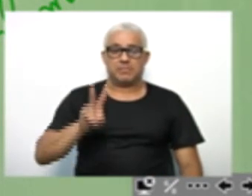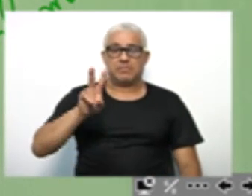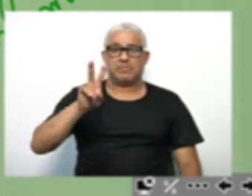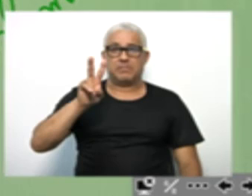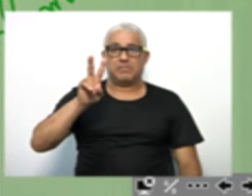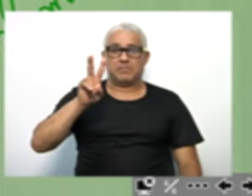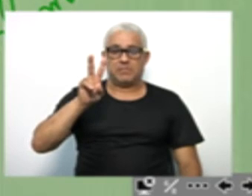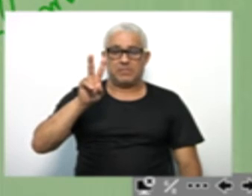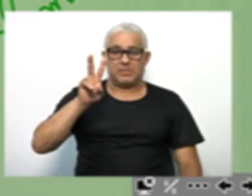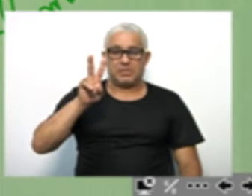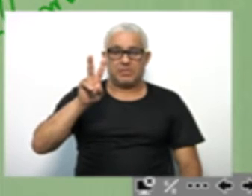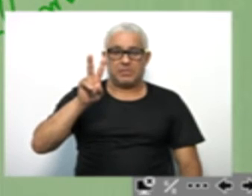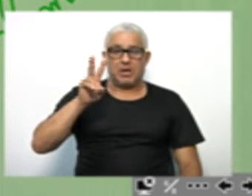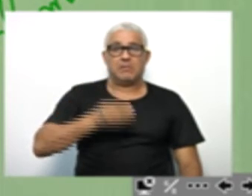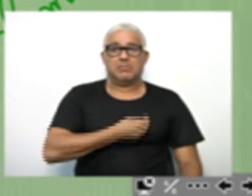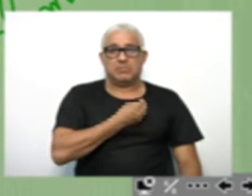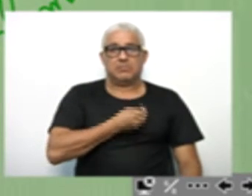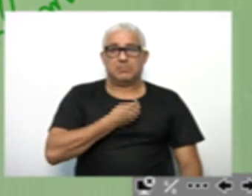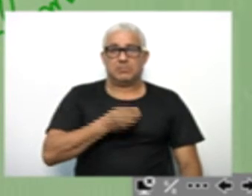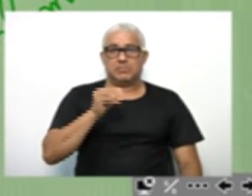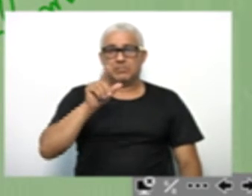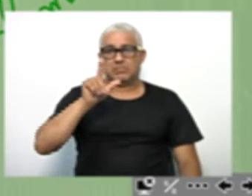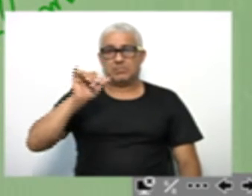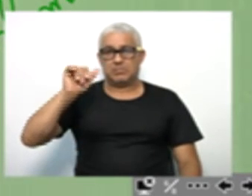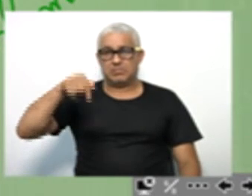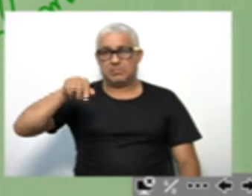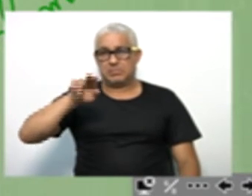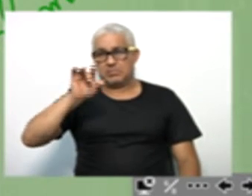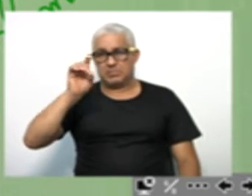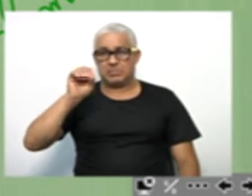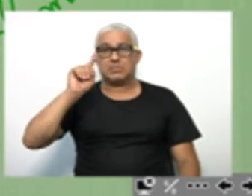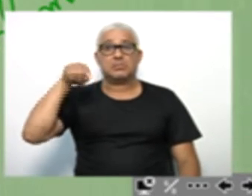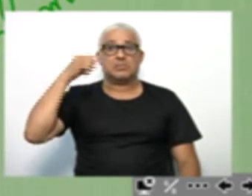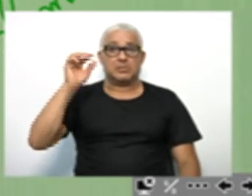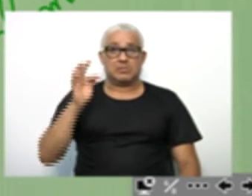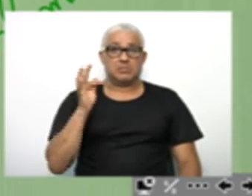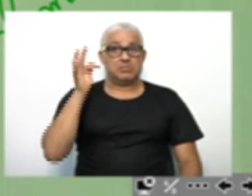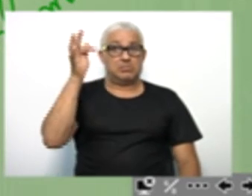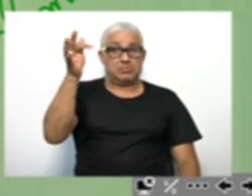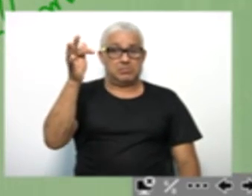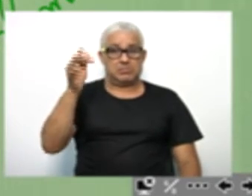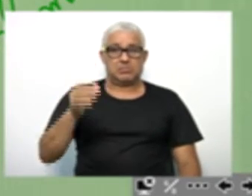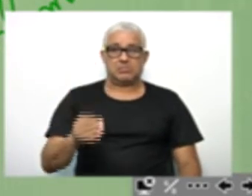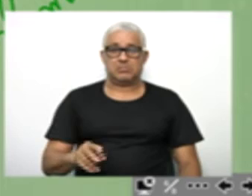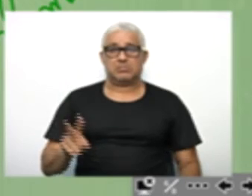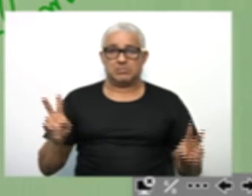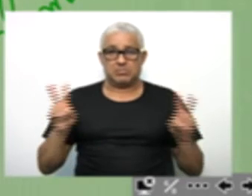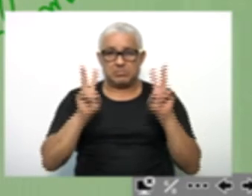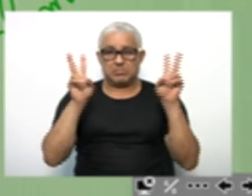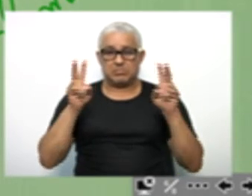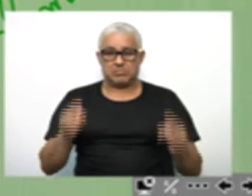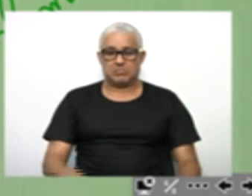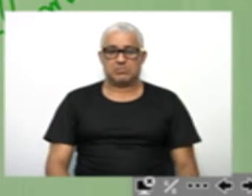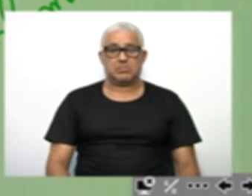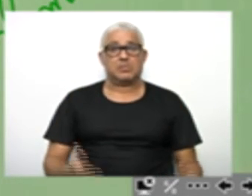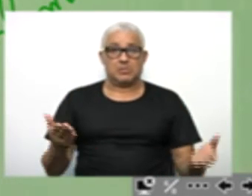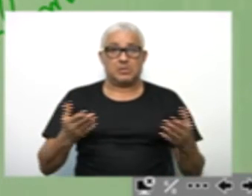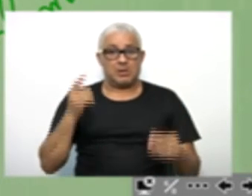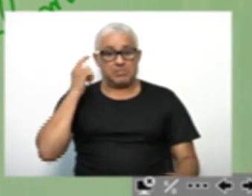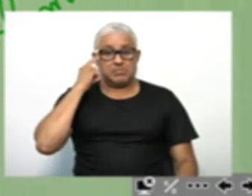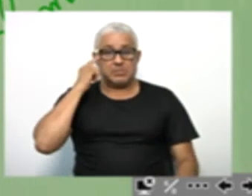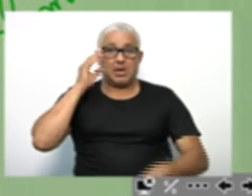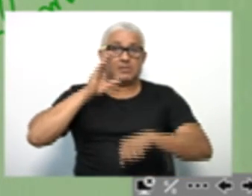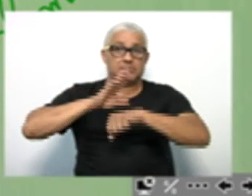você faz a projeção desse futuro líquido, desse valor. Agora você leva em consideração o